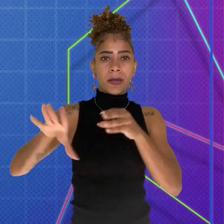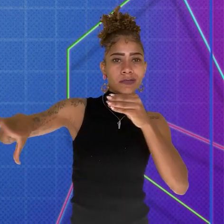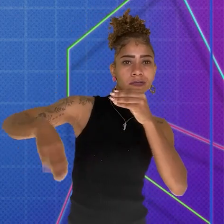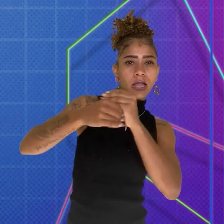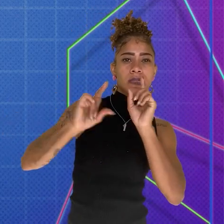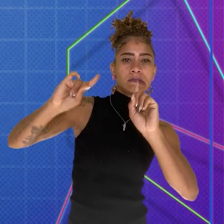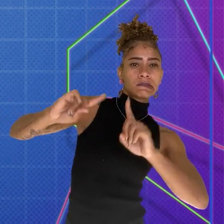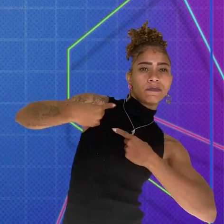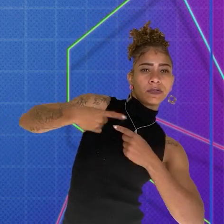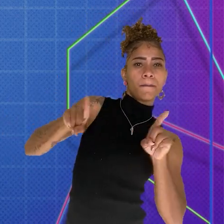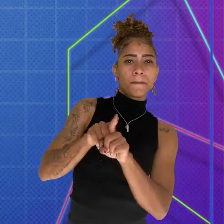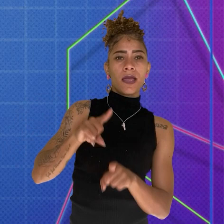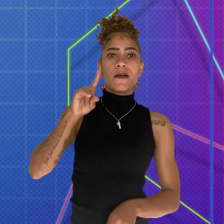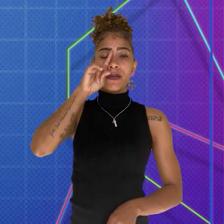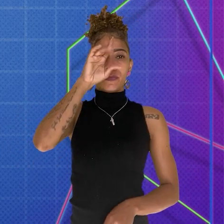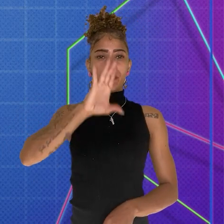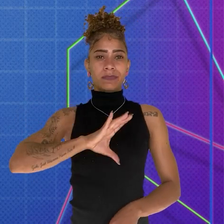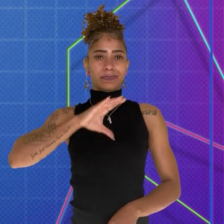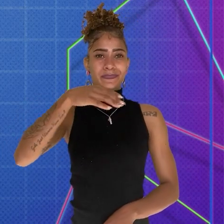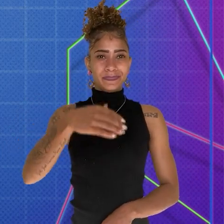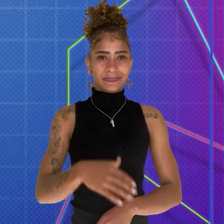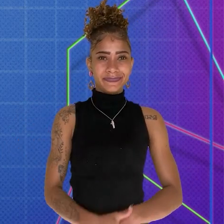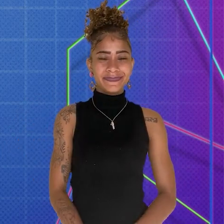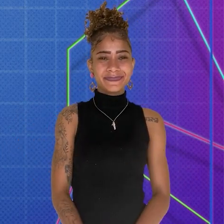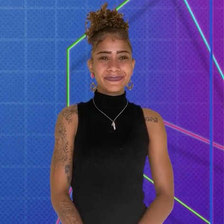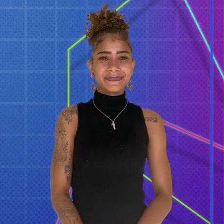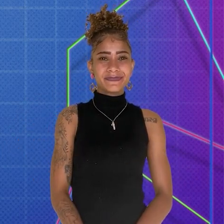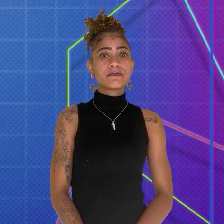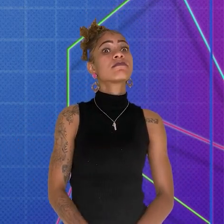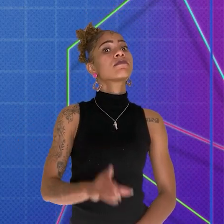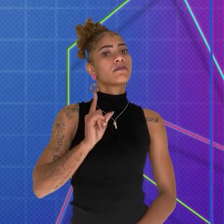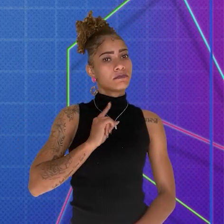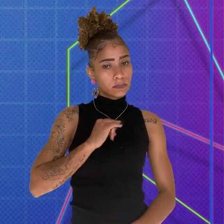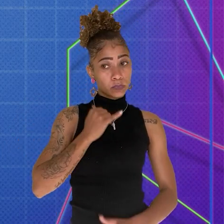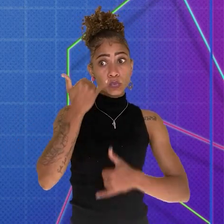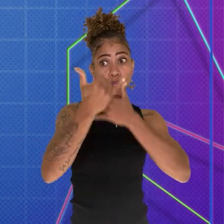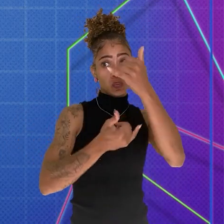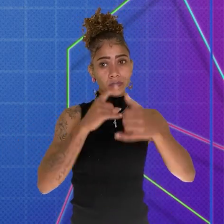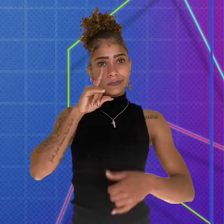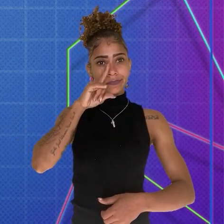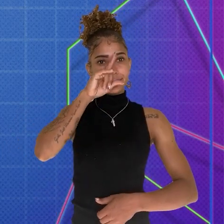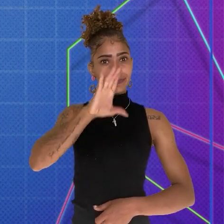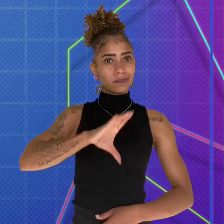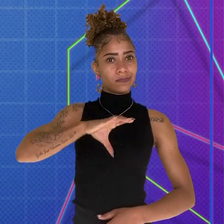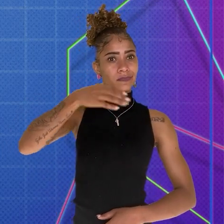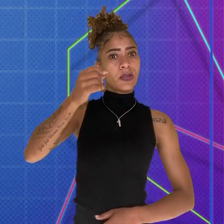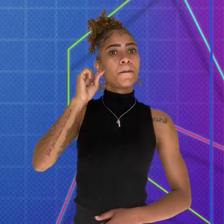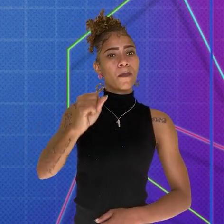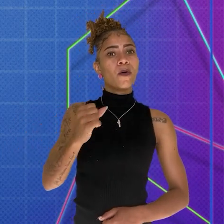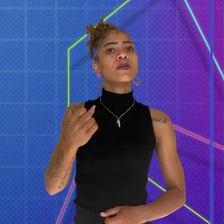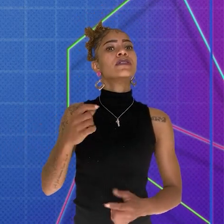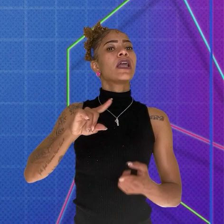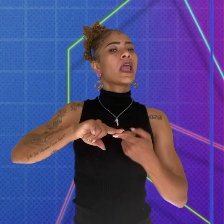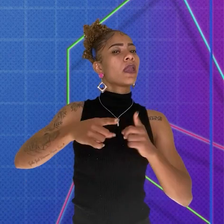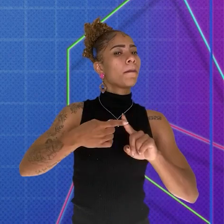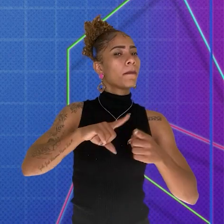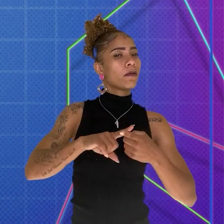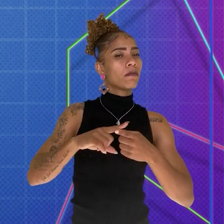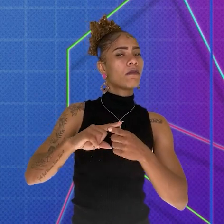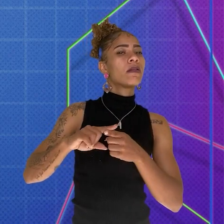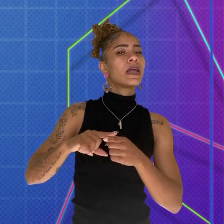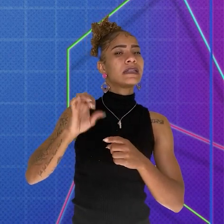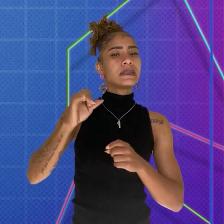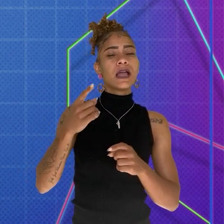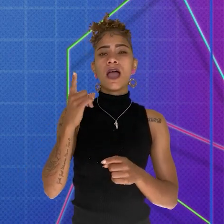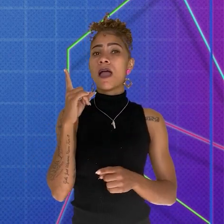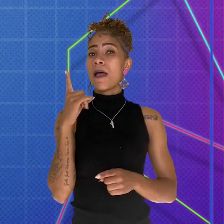ainda para adicionar desafios em jogos de aventura stealth. Em jogos de aventura ou stealth, o som pode atrair inimigos e se os